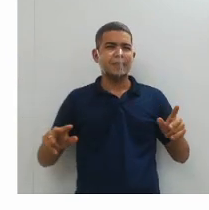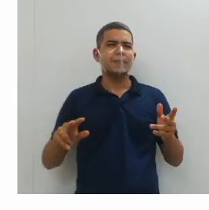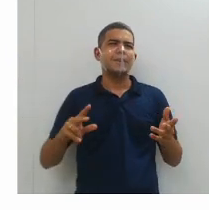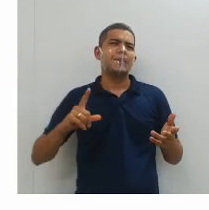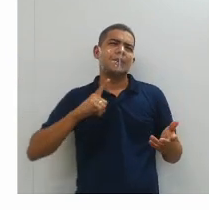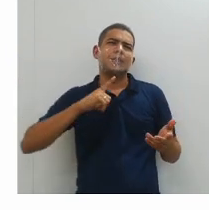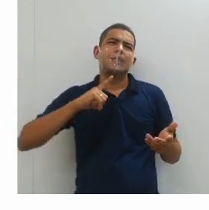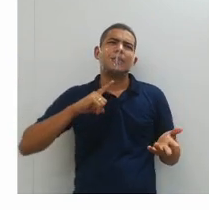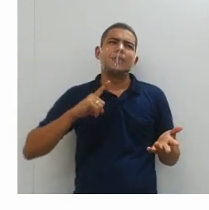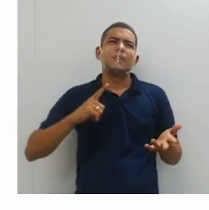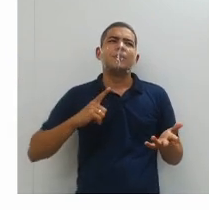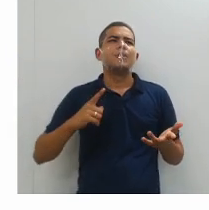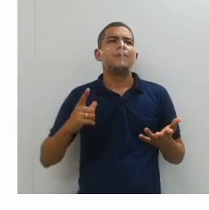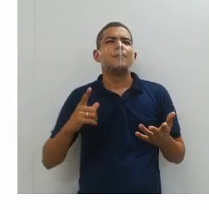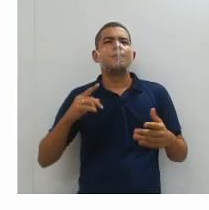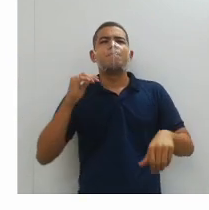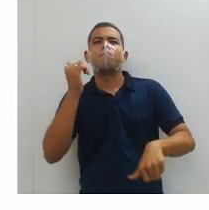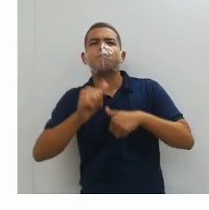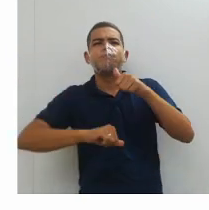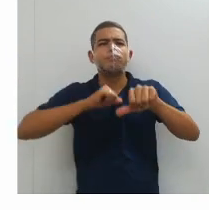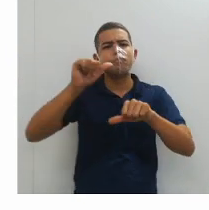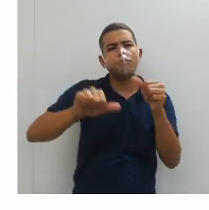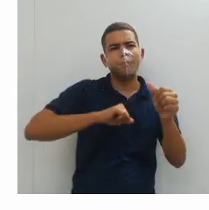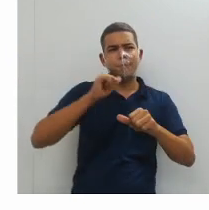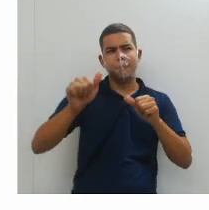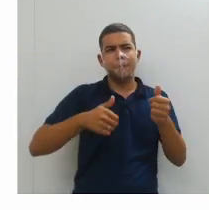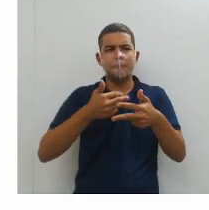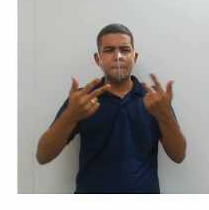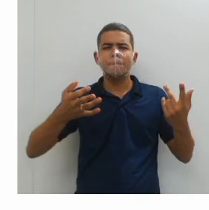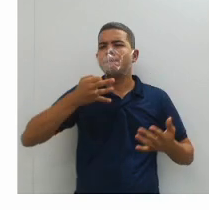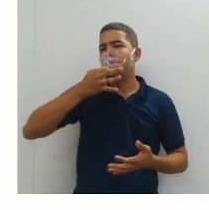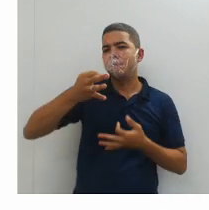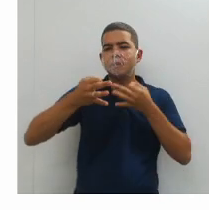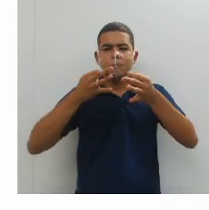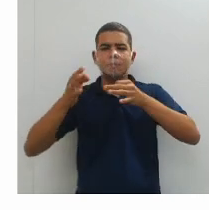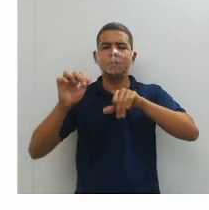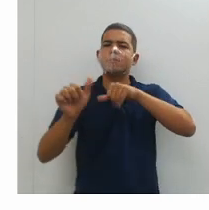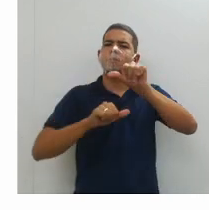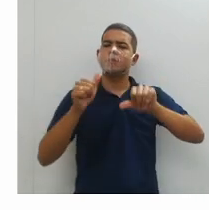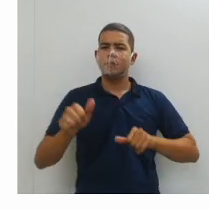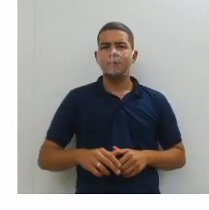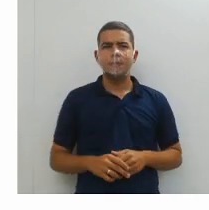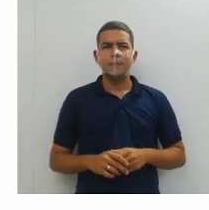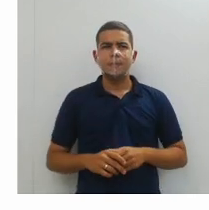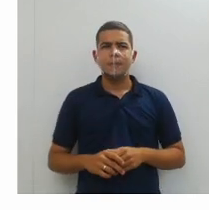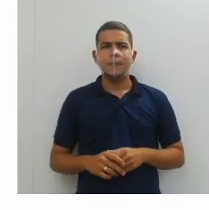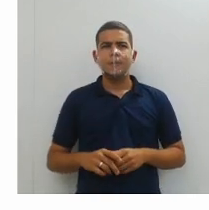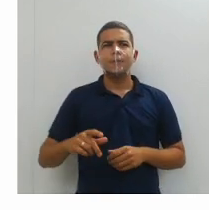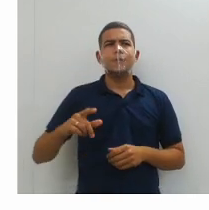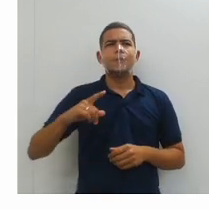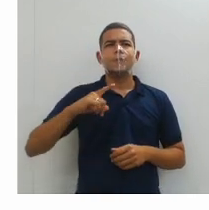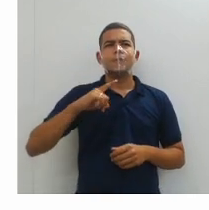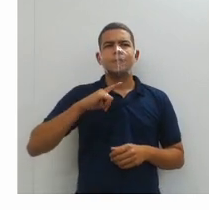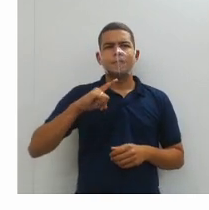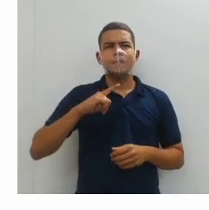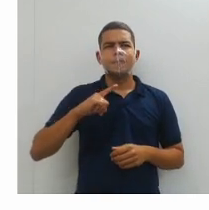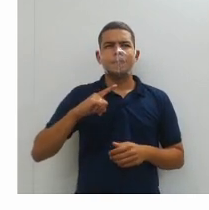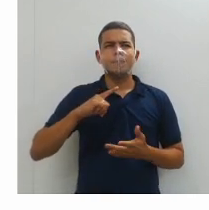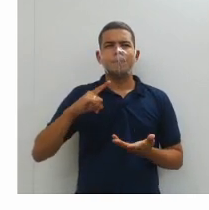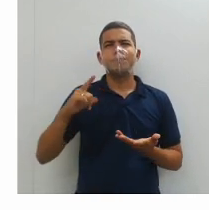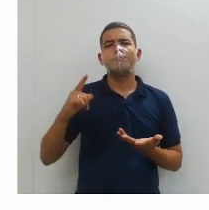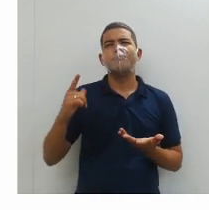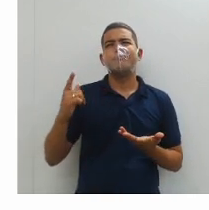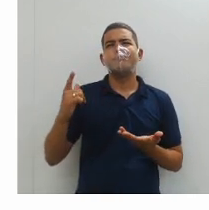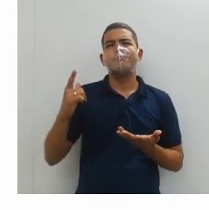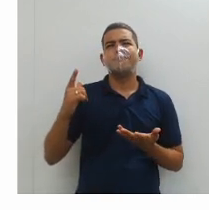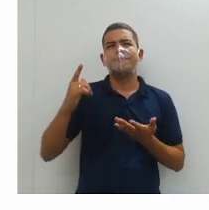portanto, mudam muito facilmente de opinião e de lado, são ingratos, não é? No